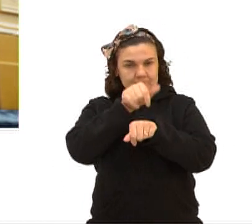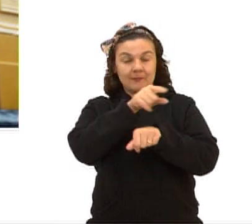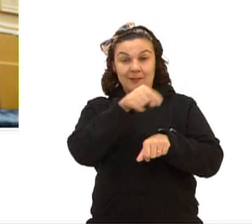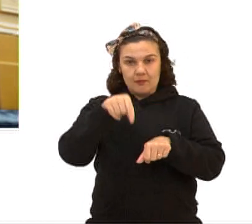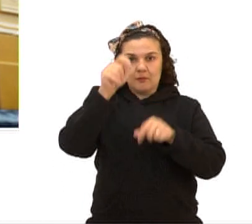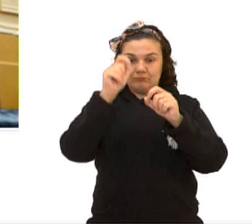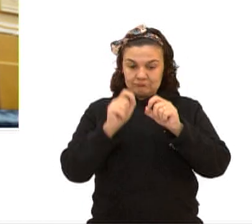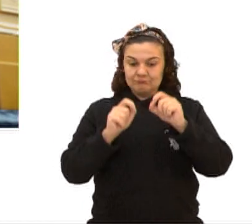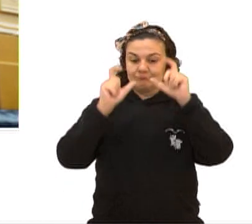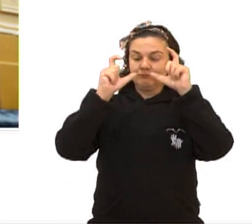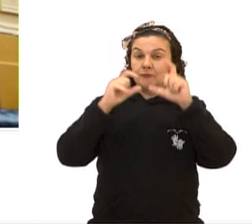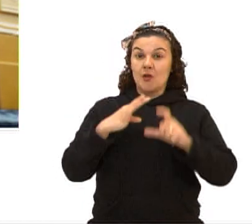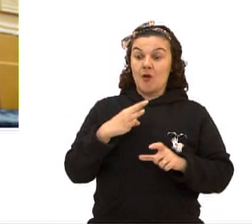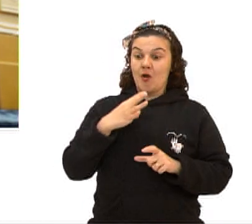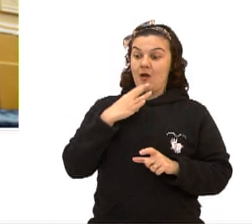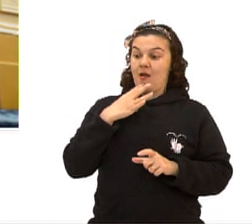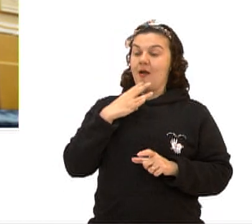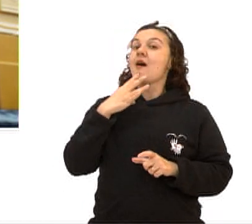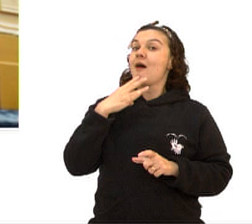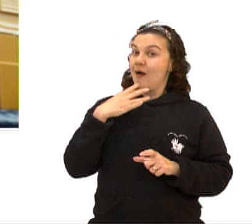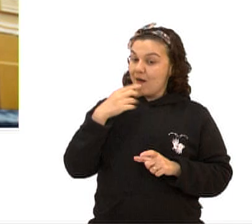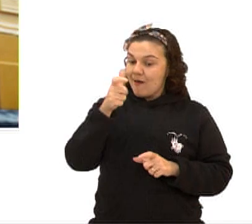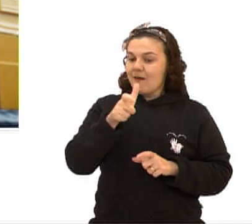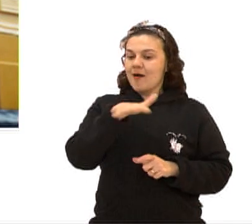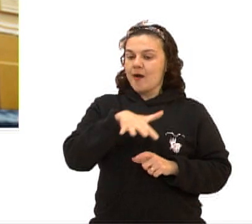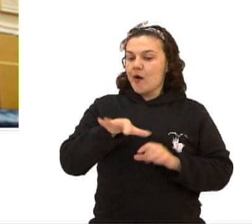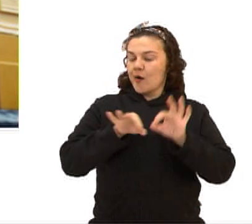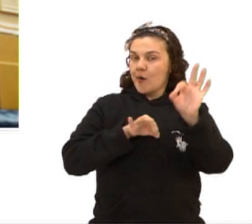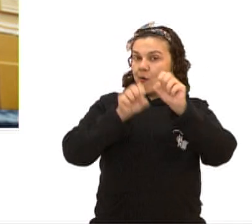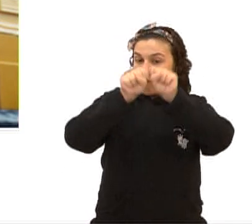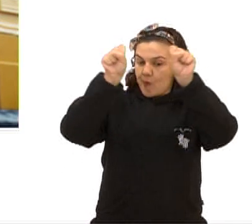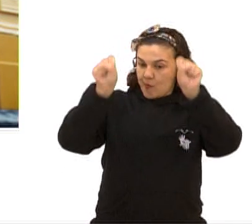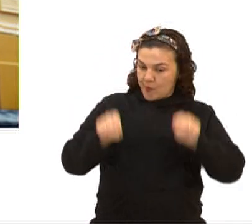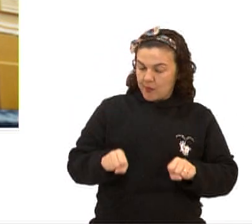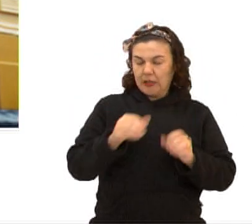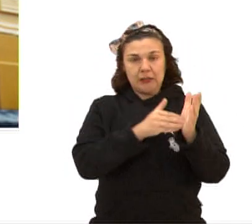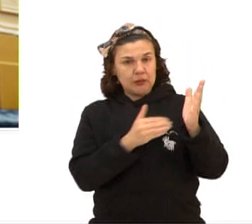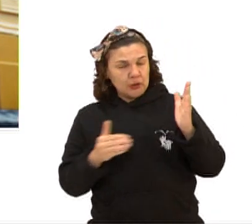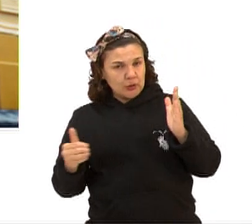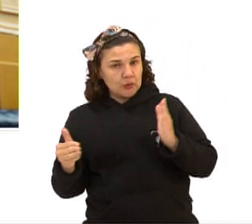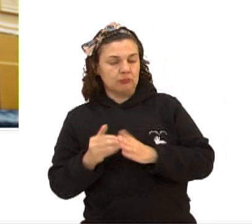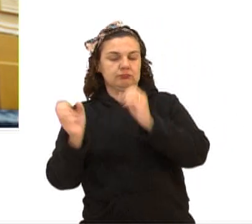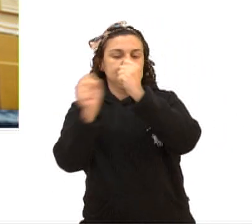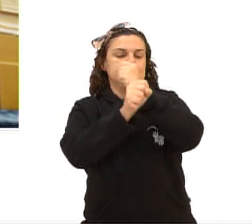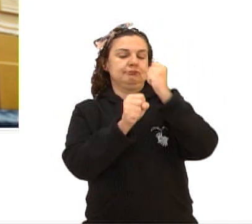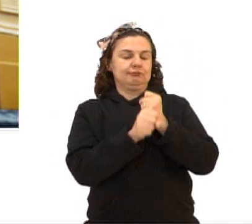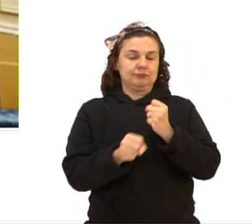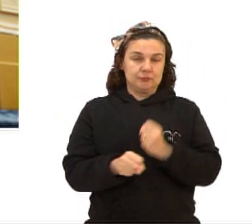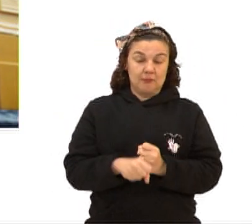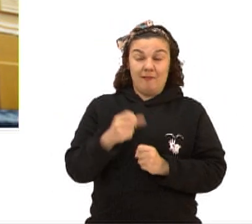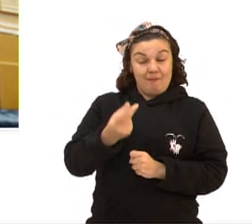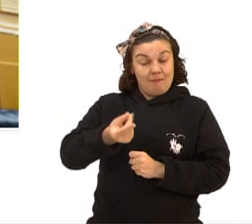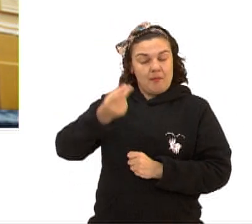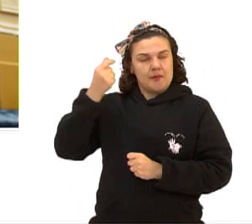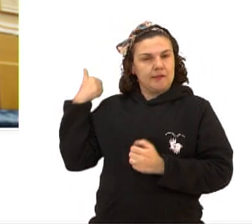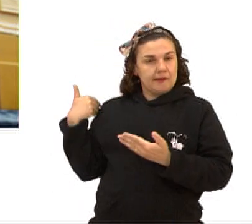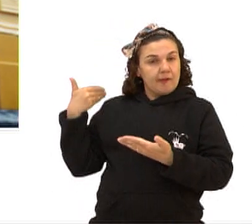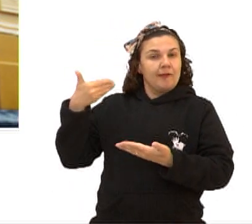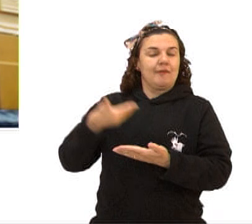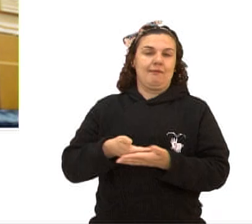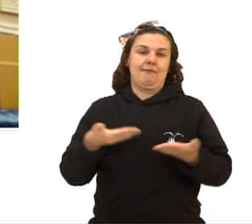vocês conhecerem esse sistema e todas as suas edificações. Um sistema de